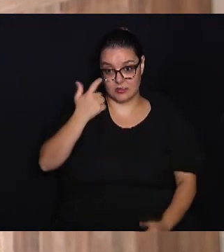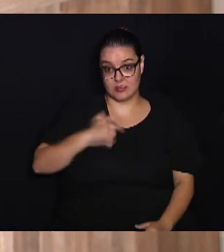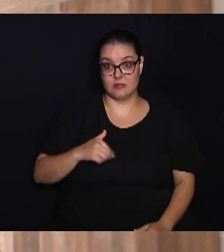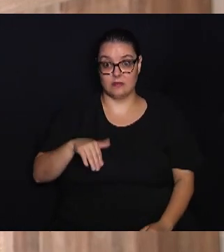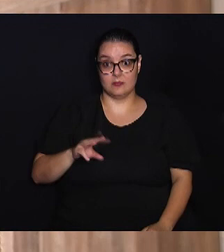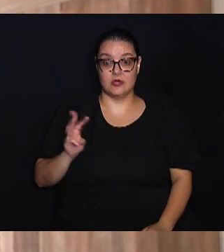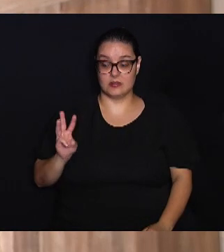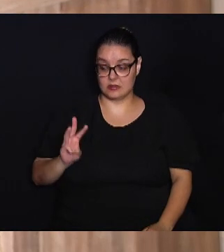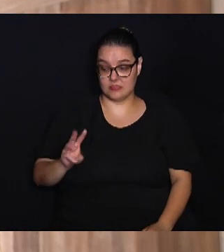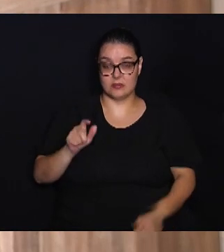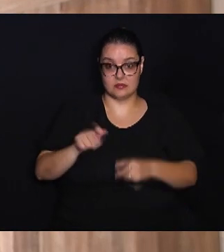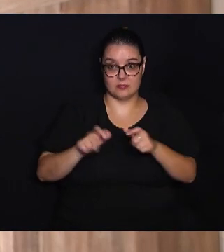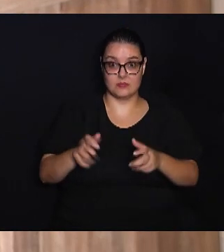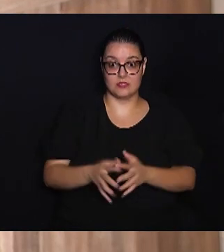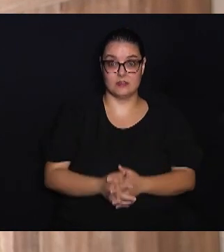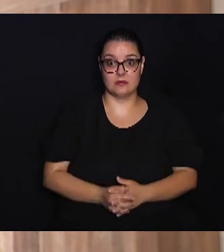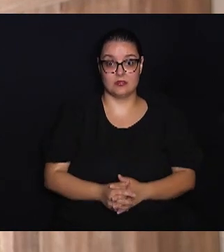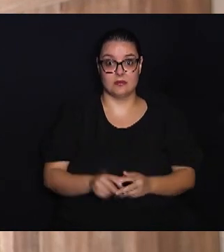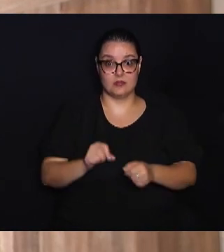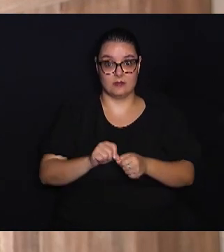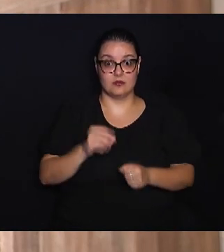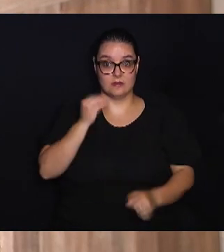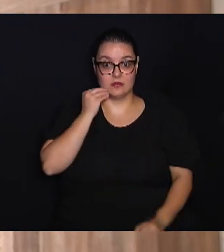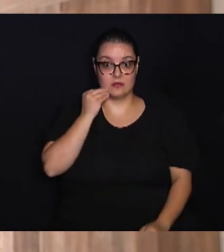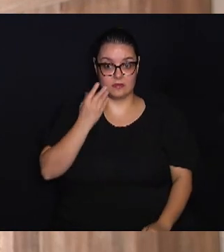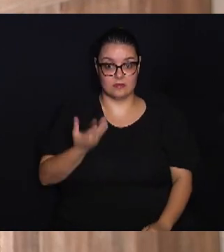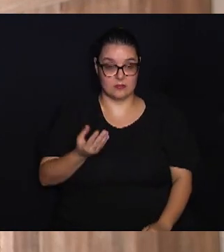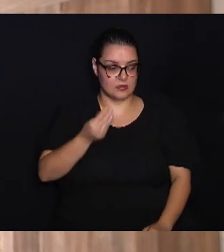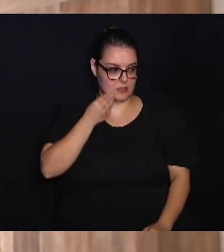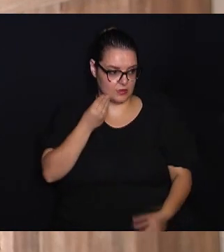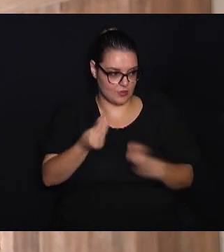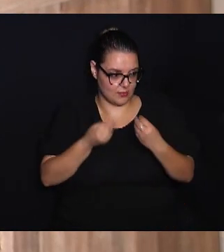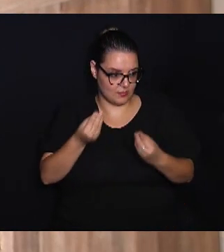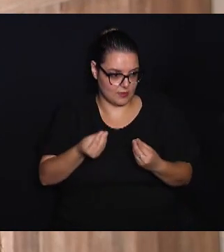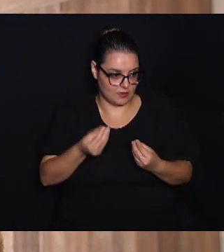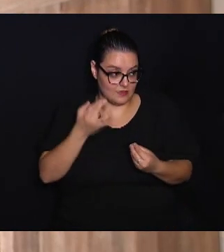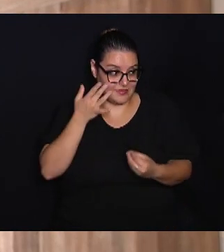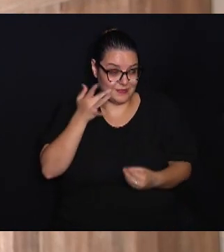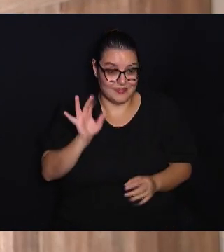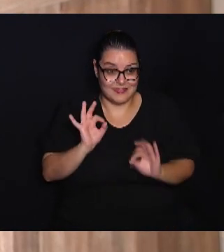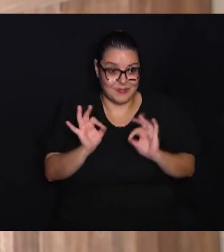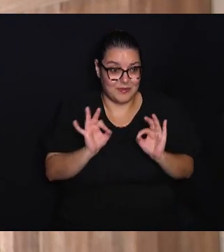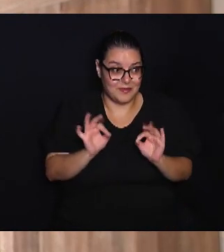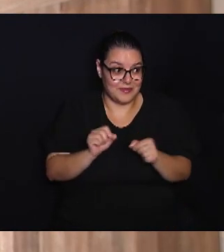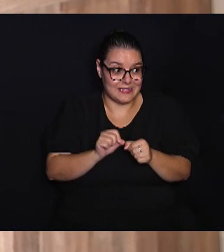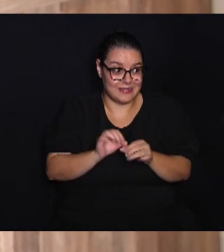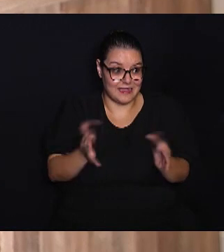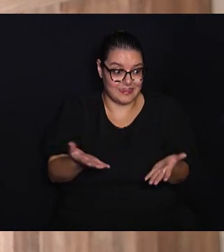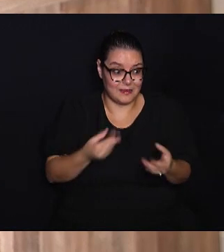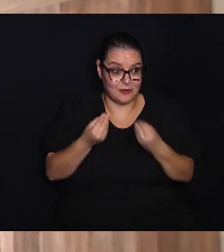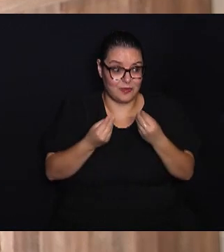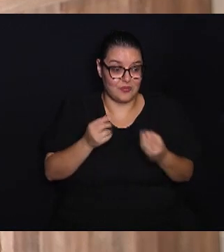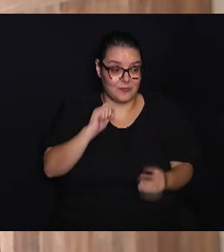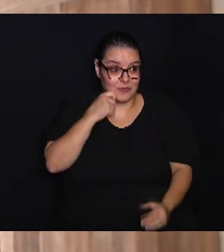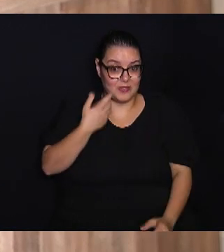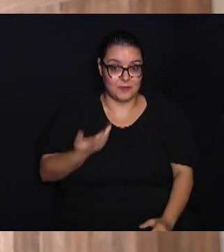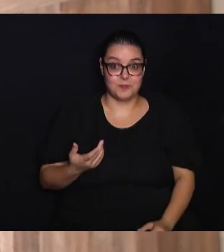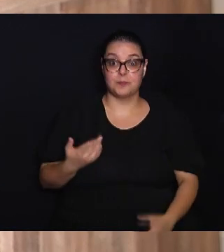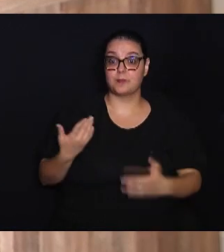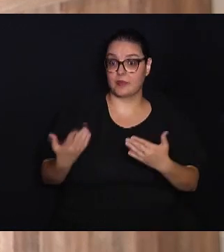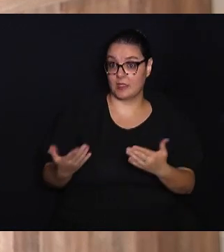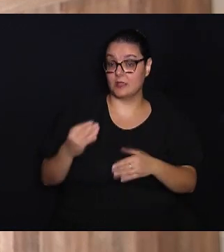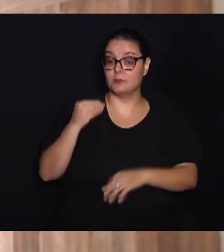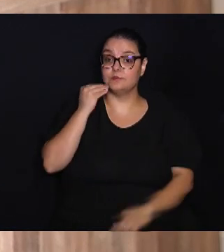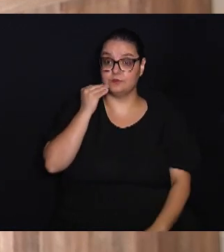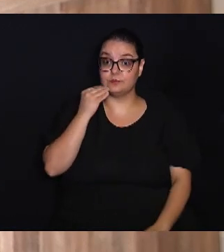foi Eu mais três pessoas que fo fez o teste e esse teste era como já que você não sabia fazer B onde você foi fazer Então esse